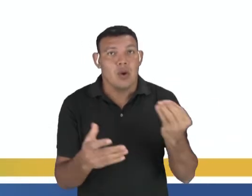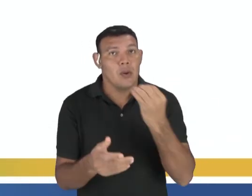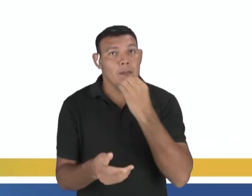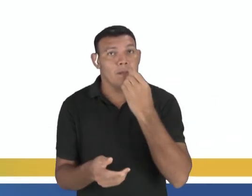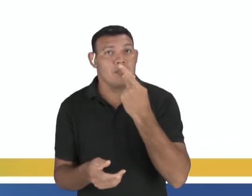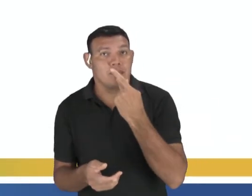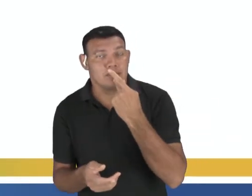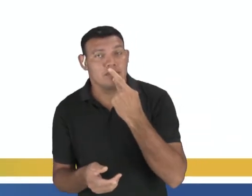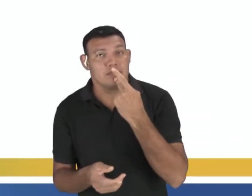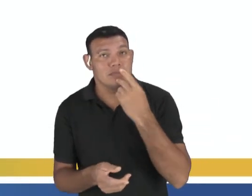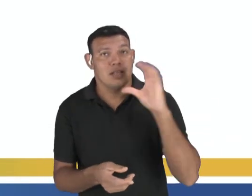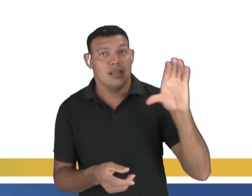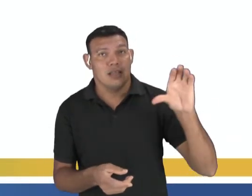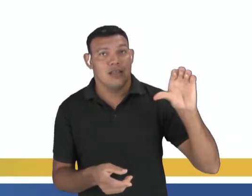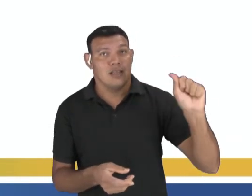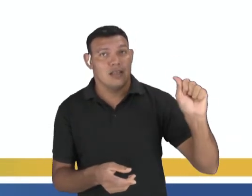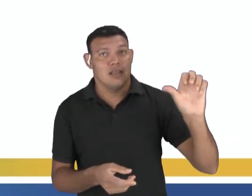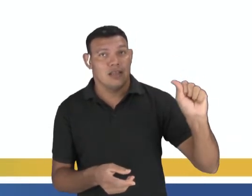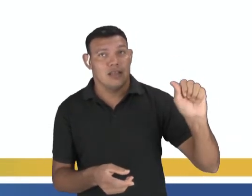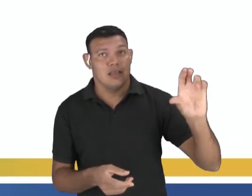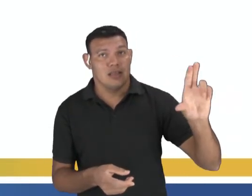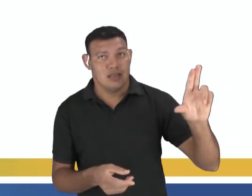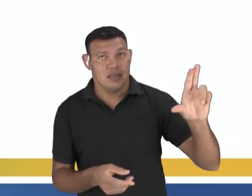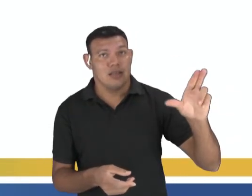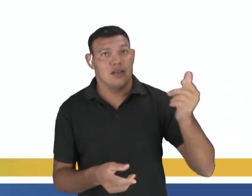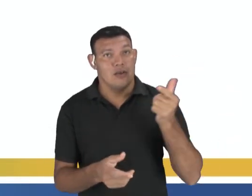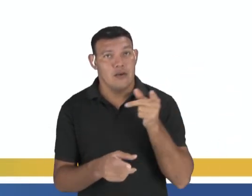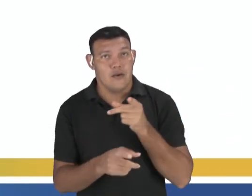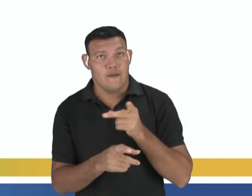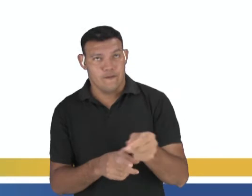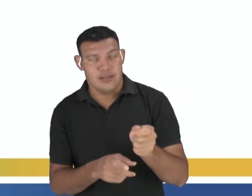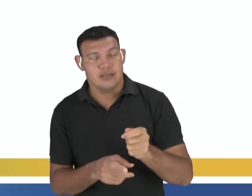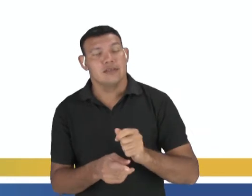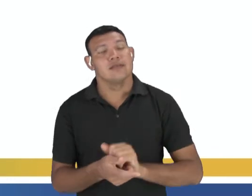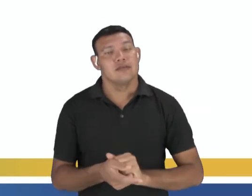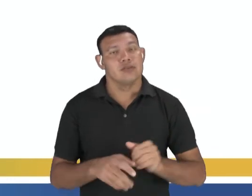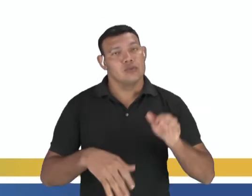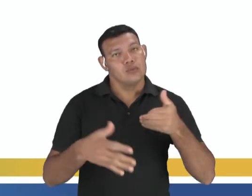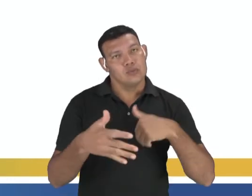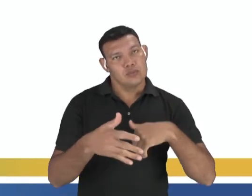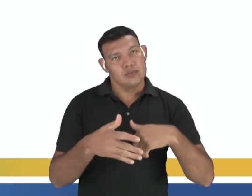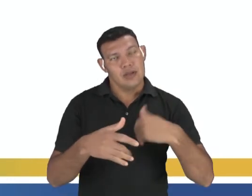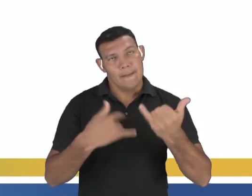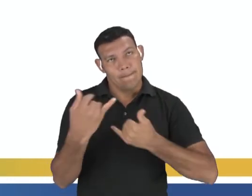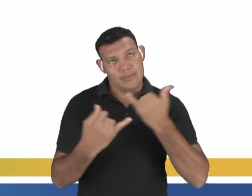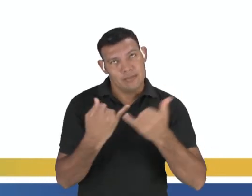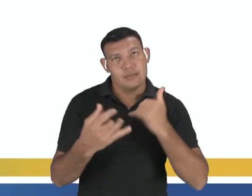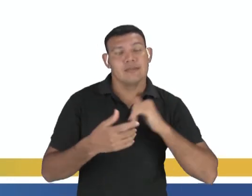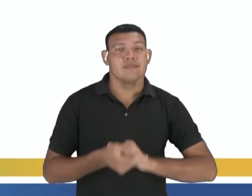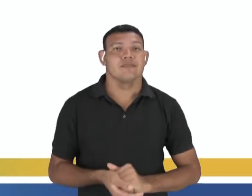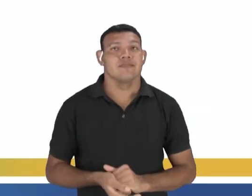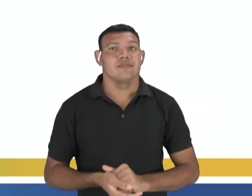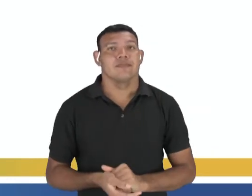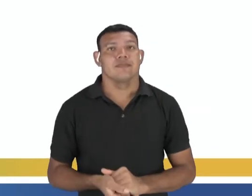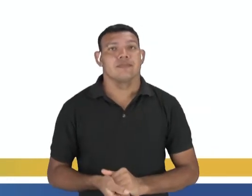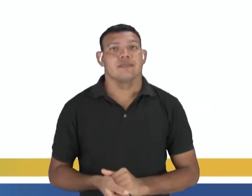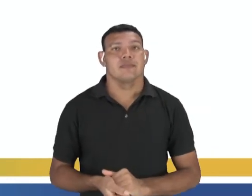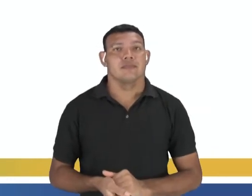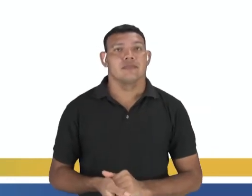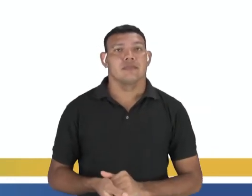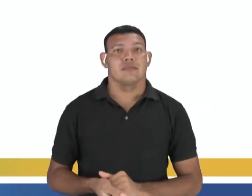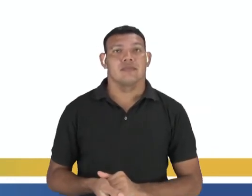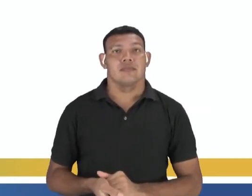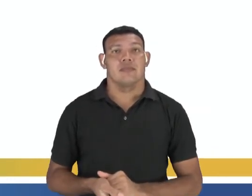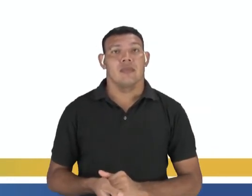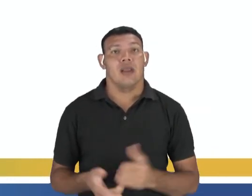porque se sair uma cara, acabou, saiu 4 caras já, ela vence o jogo. Então, para resolver esse